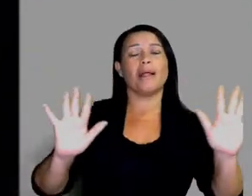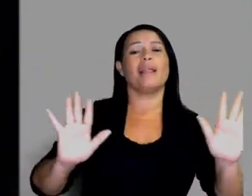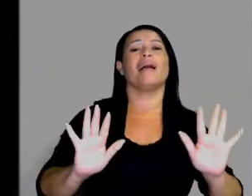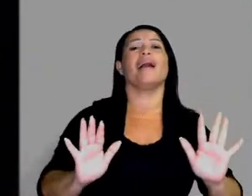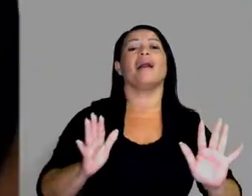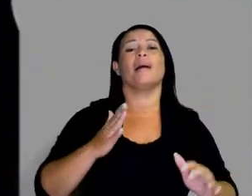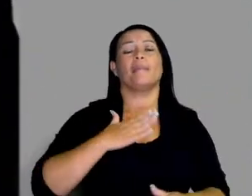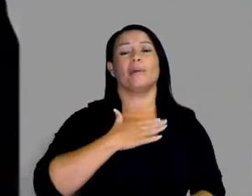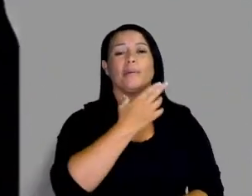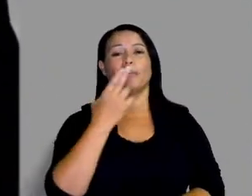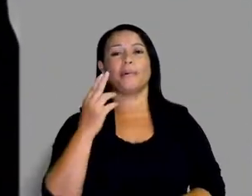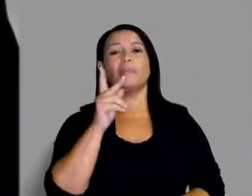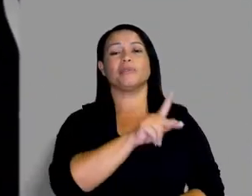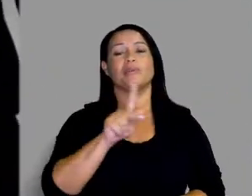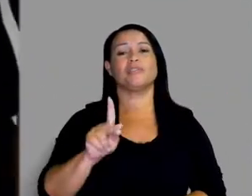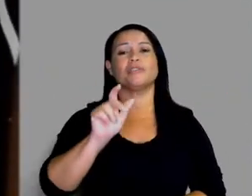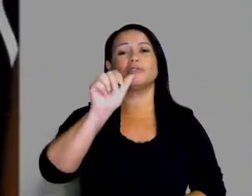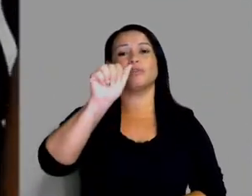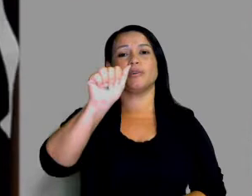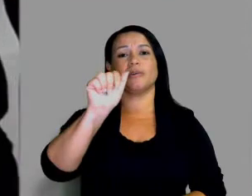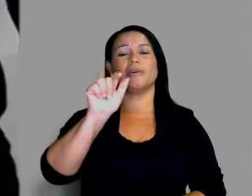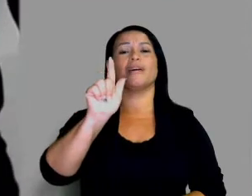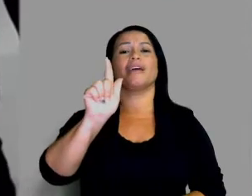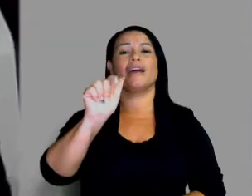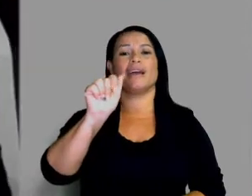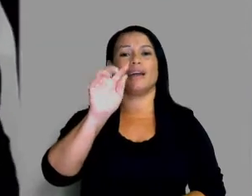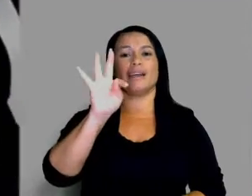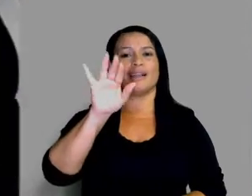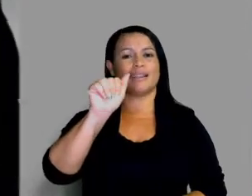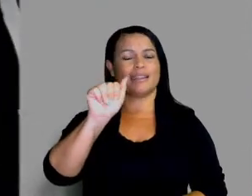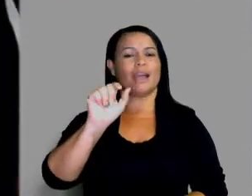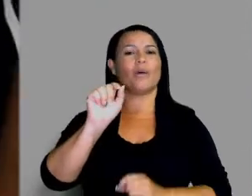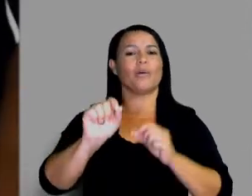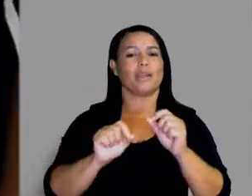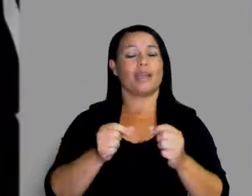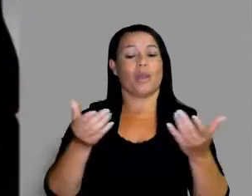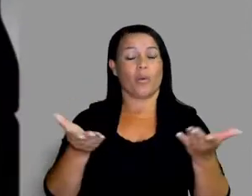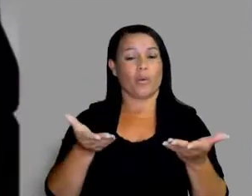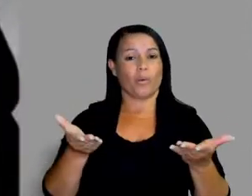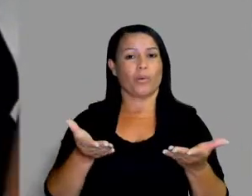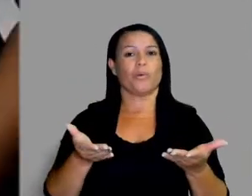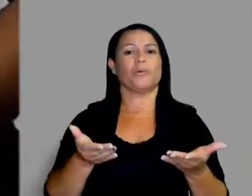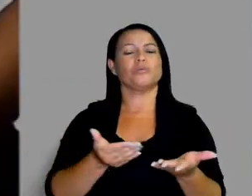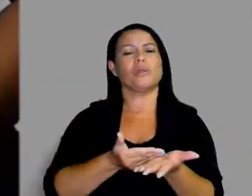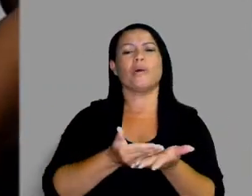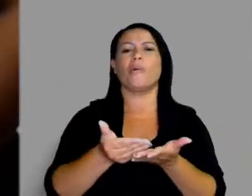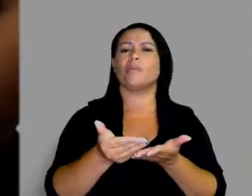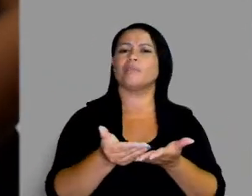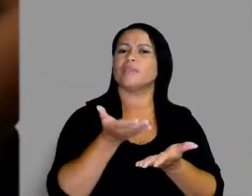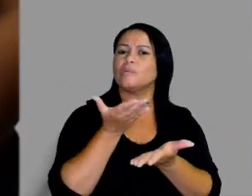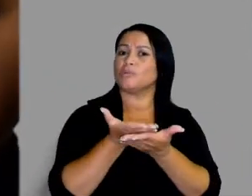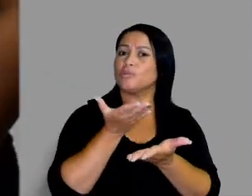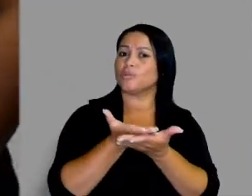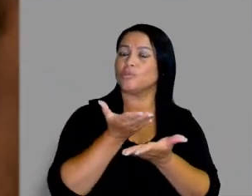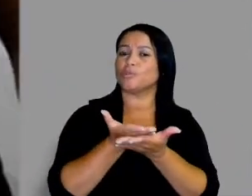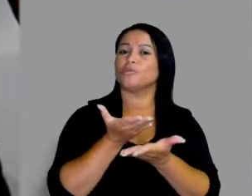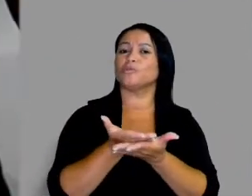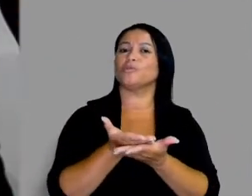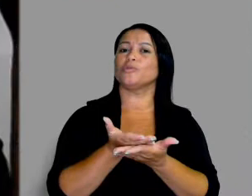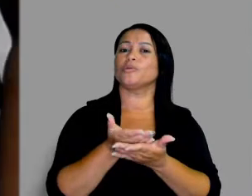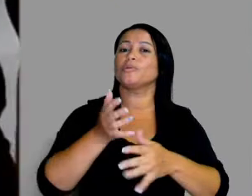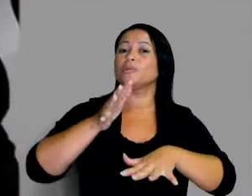Olá, pessoal. Eu me chamo professora Ágata. Estamos aqui hoje para a gente iniciarmos os